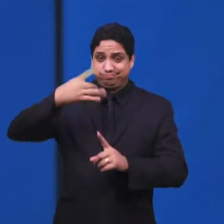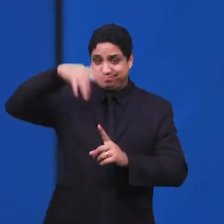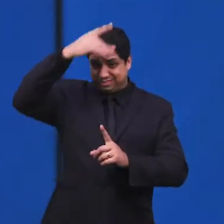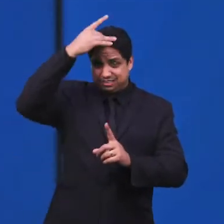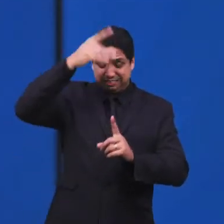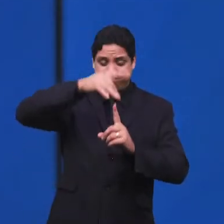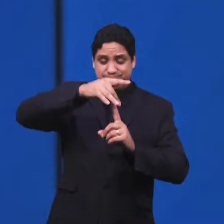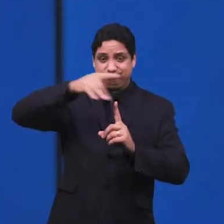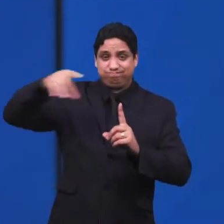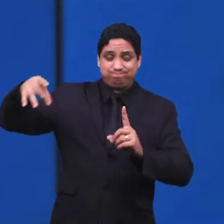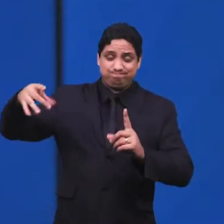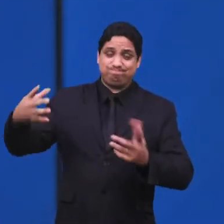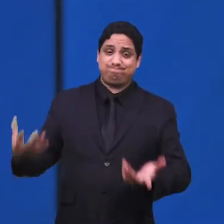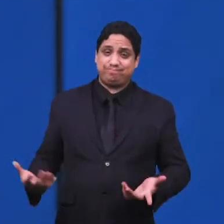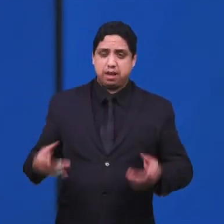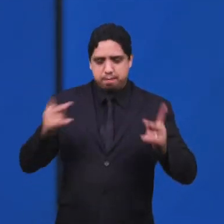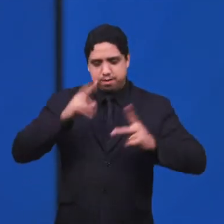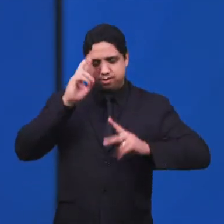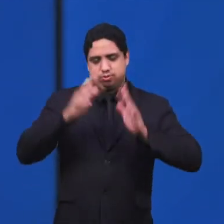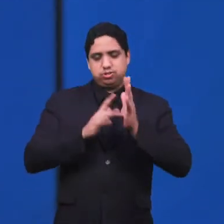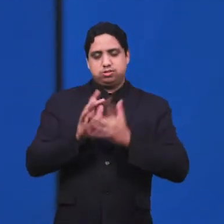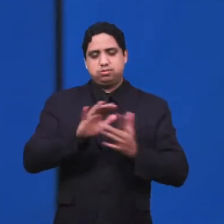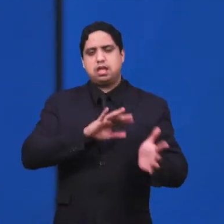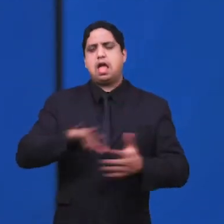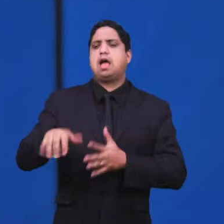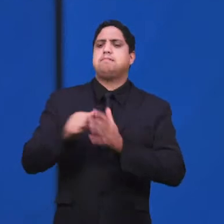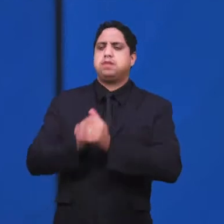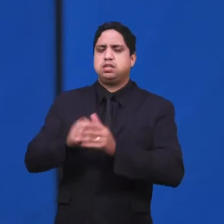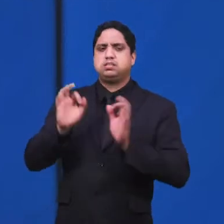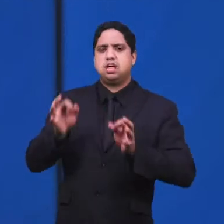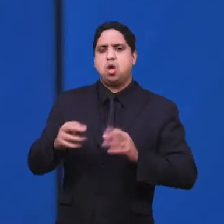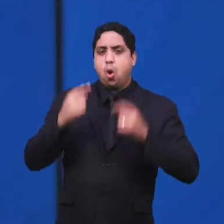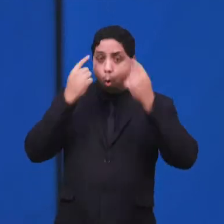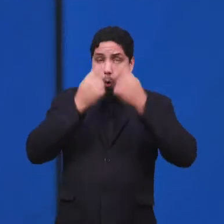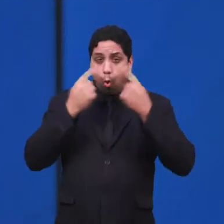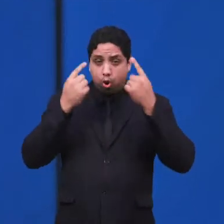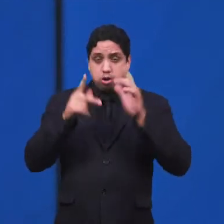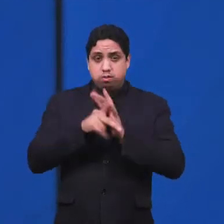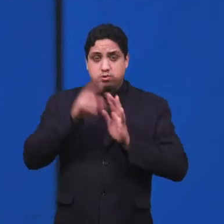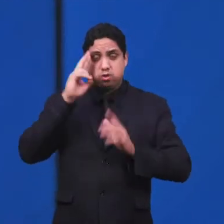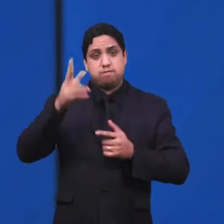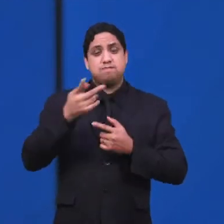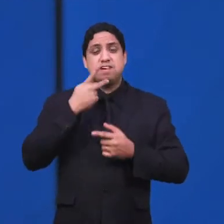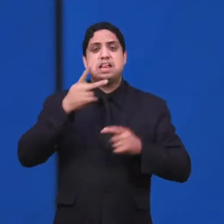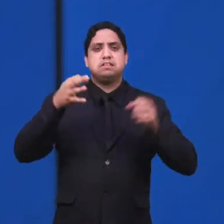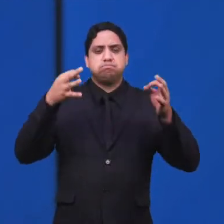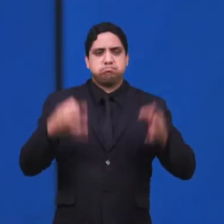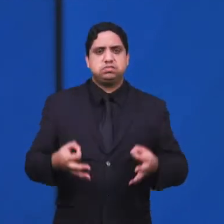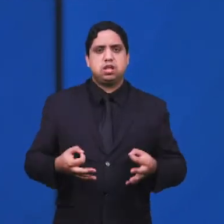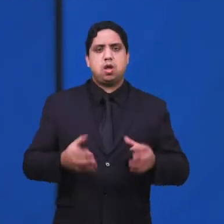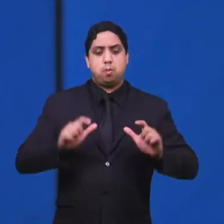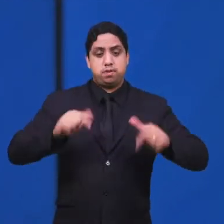isso mesmo, o destaque dos olhos do Senhor ali, fala como das pombas, fala exatamente da operação, né, do Espírito Santo,